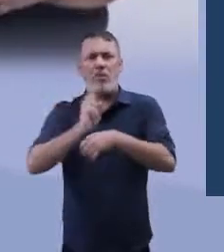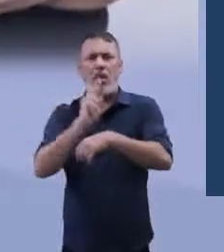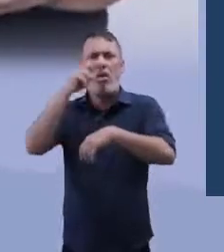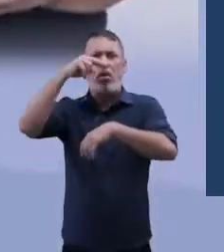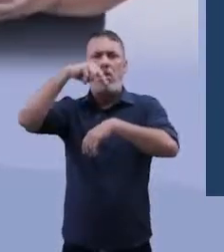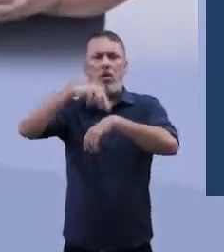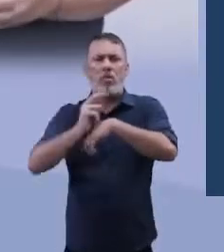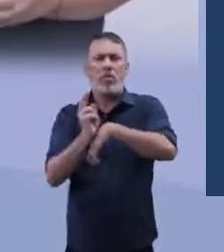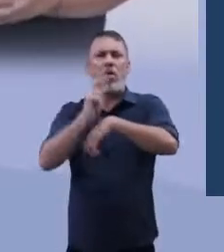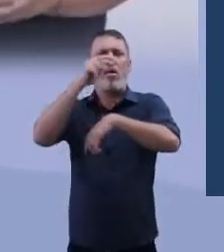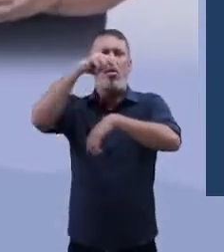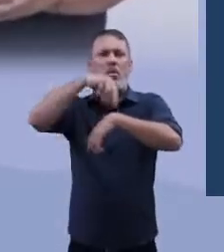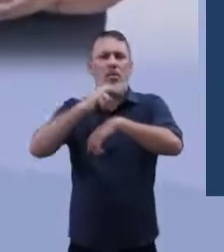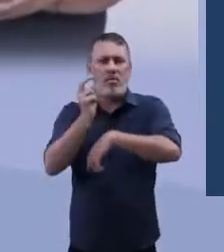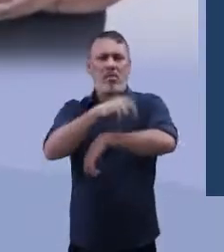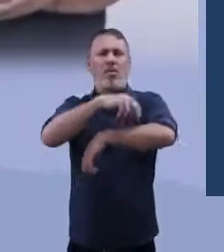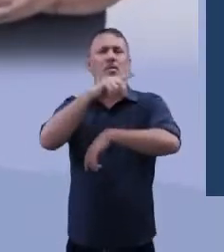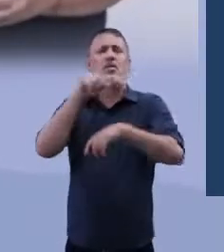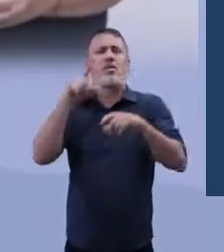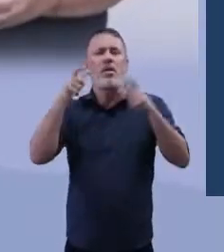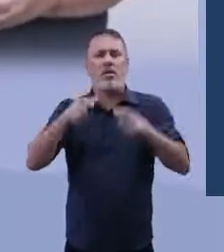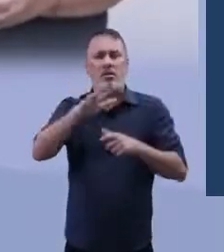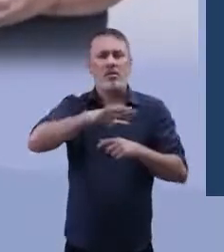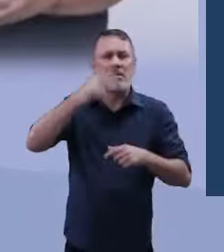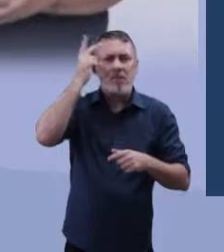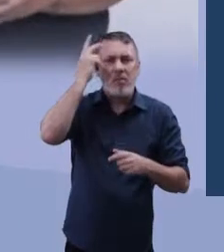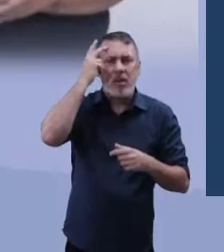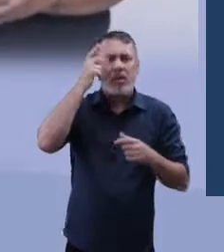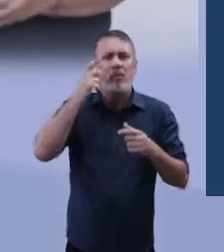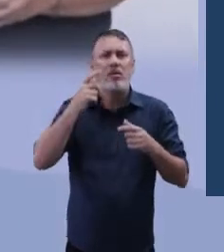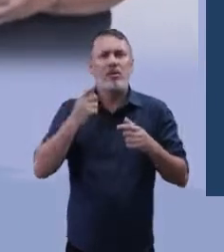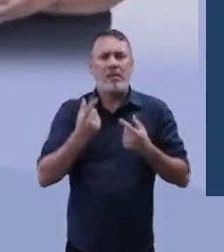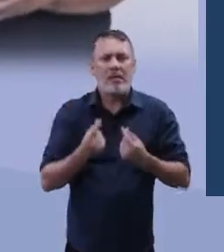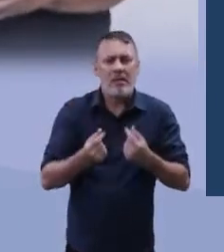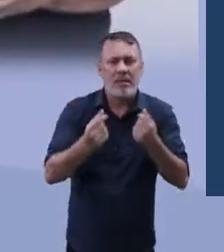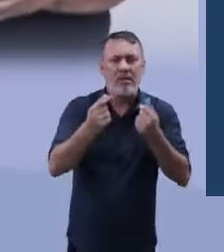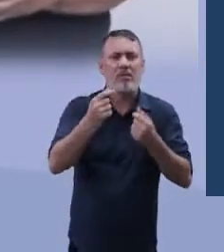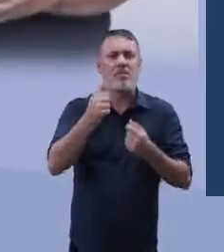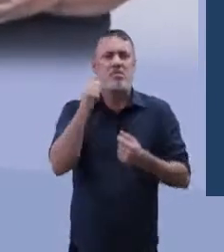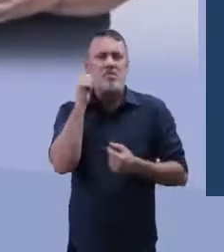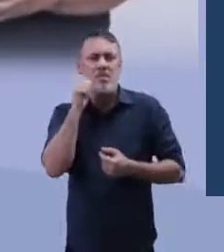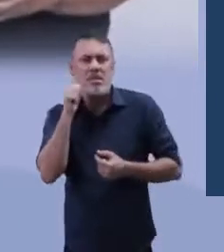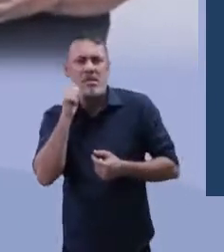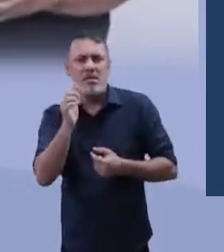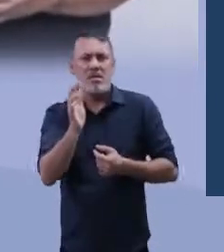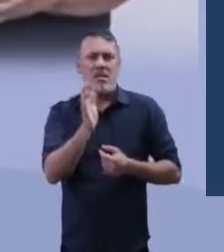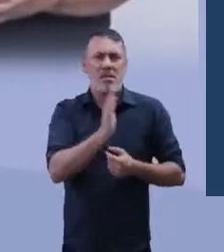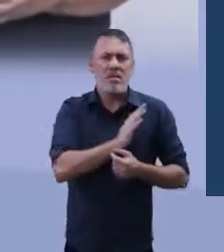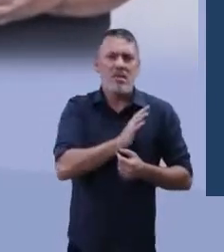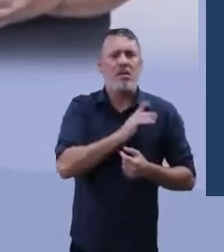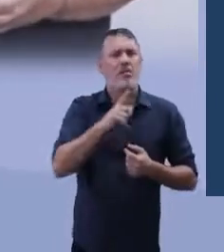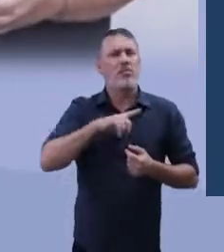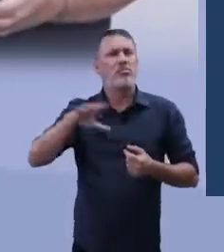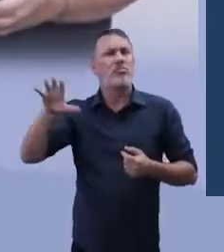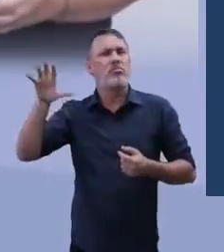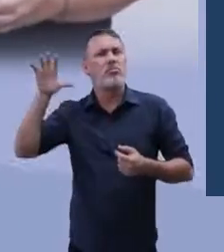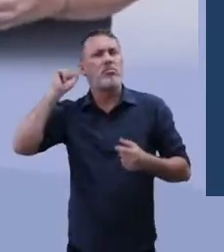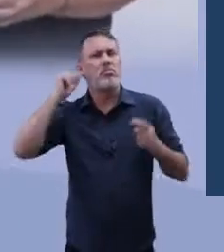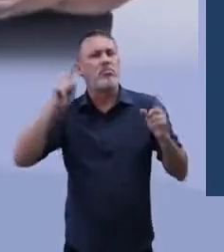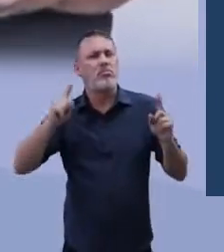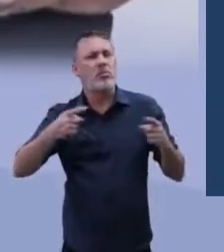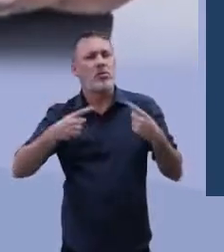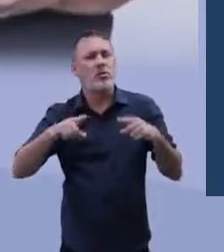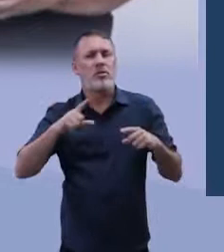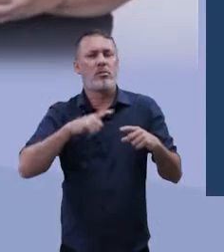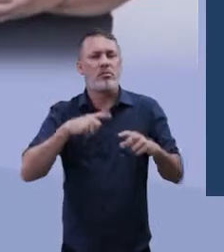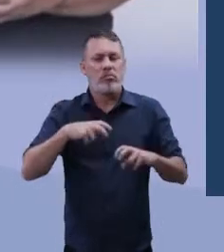jóqueis de Higienópolis. Os magnatas, as meninas, e a orquestra toca chá